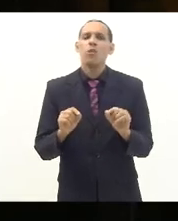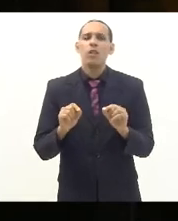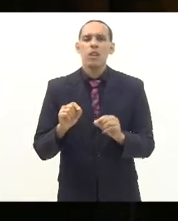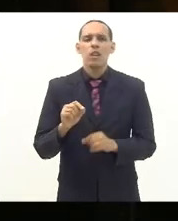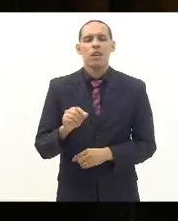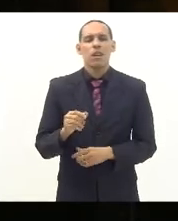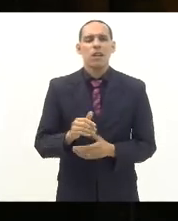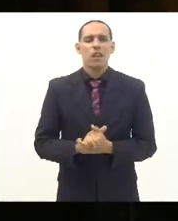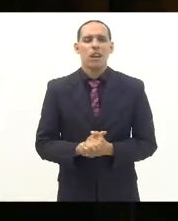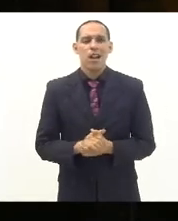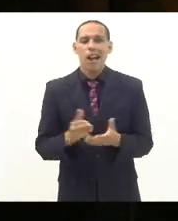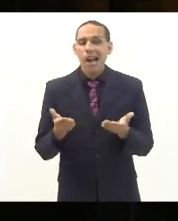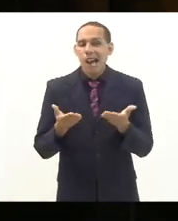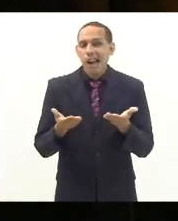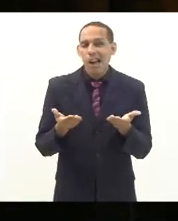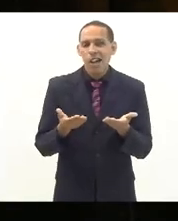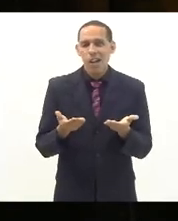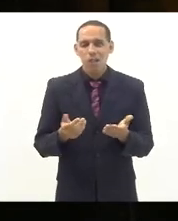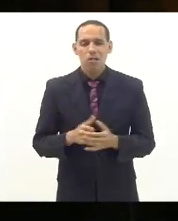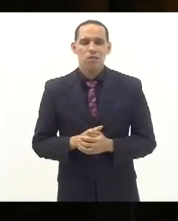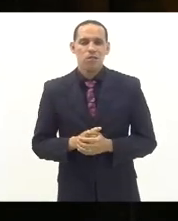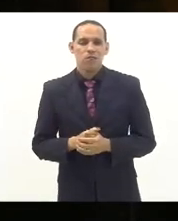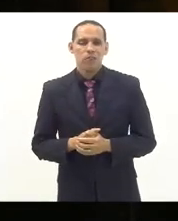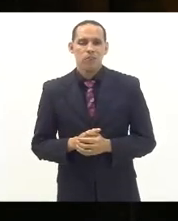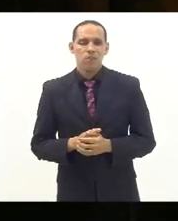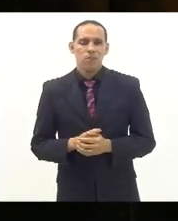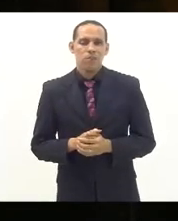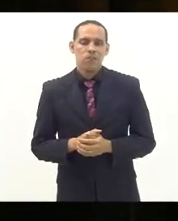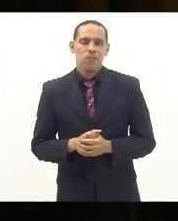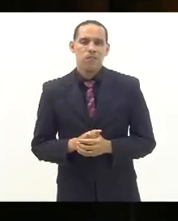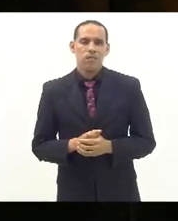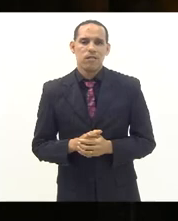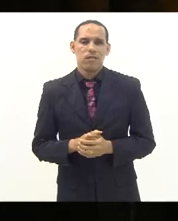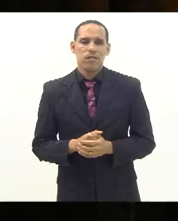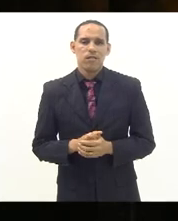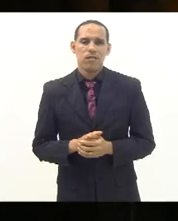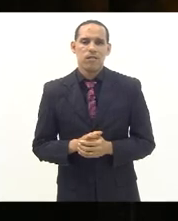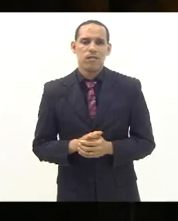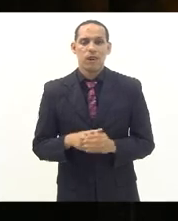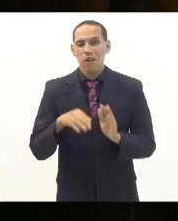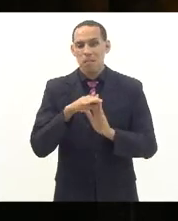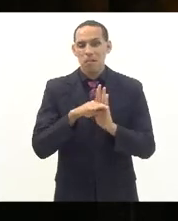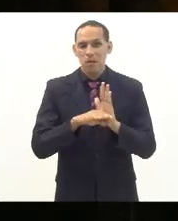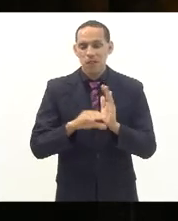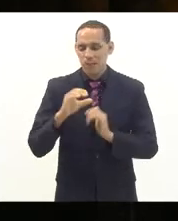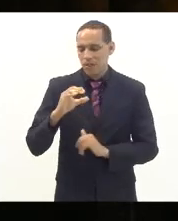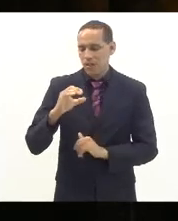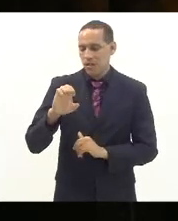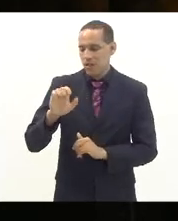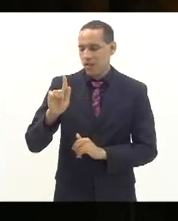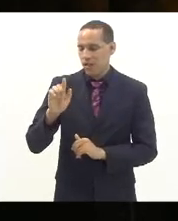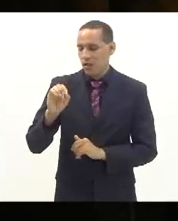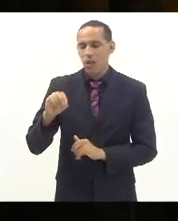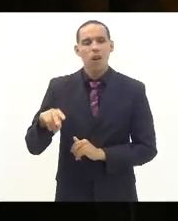sucateamento agora com relação ao programa cegonha